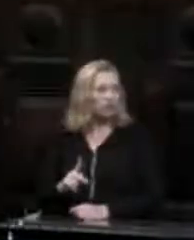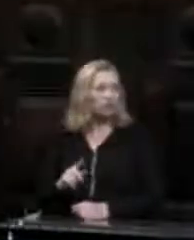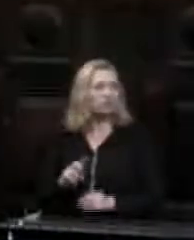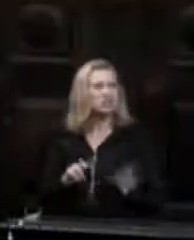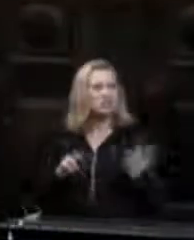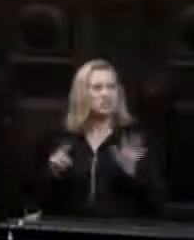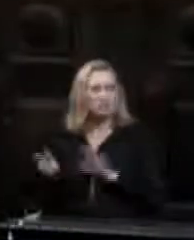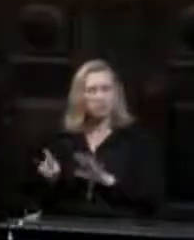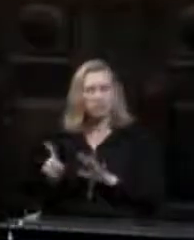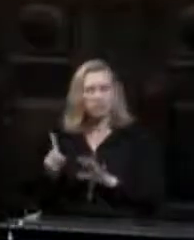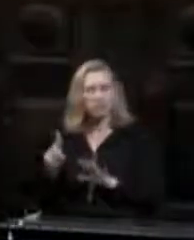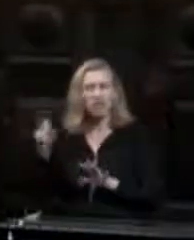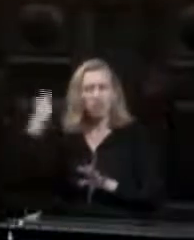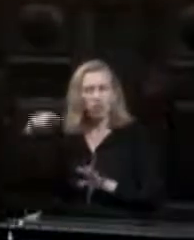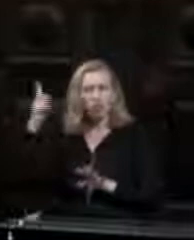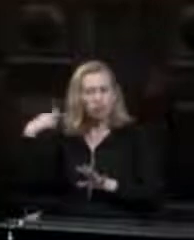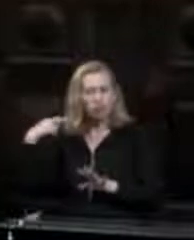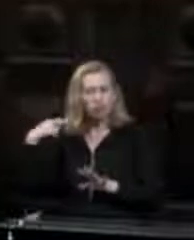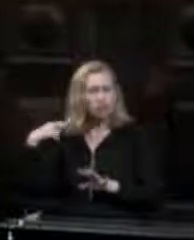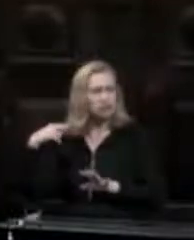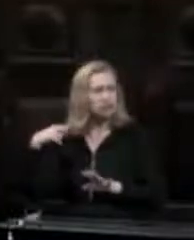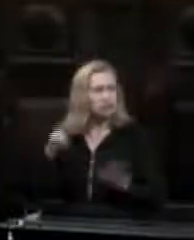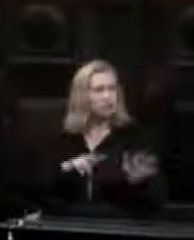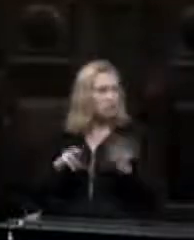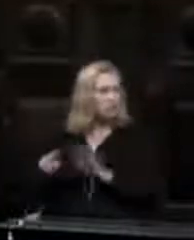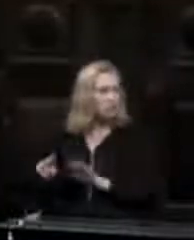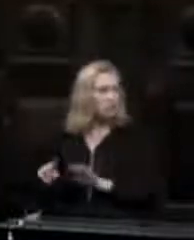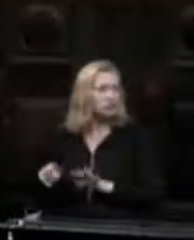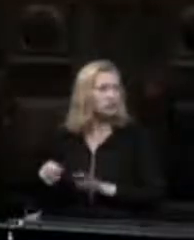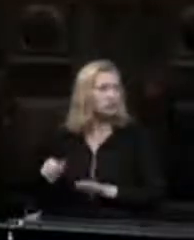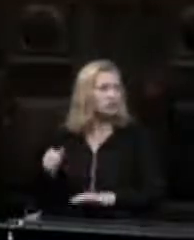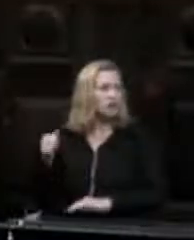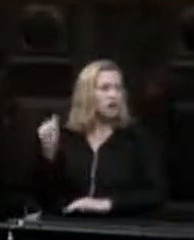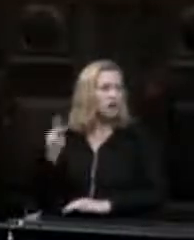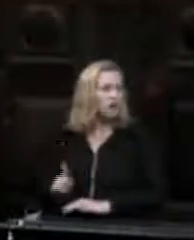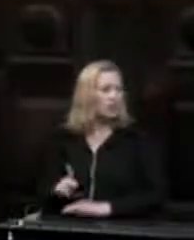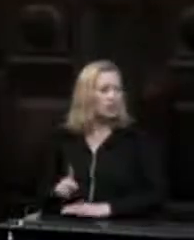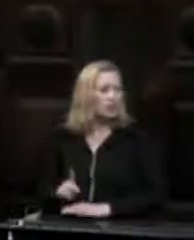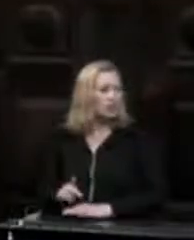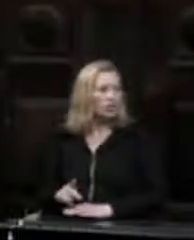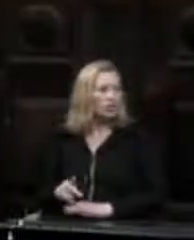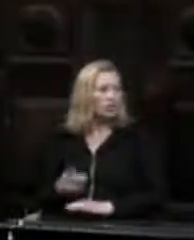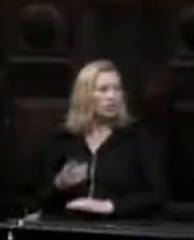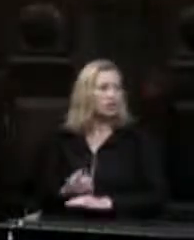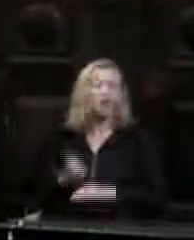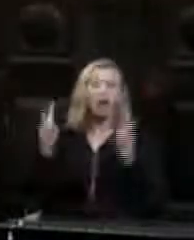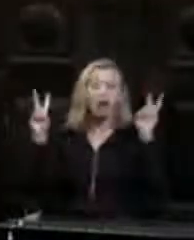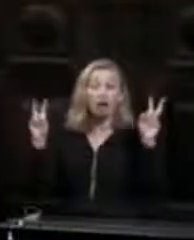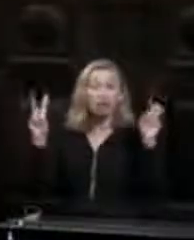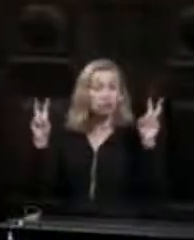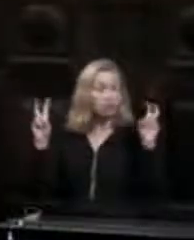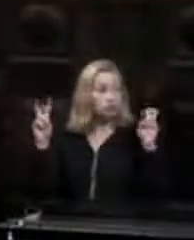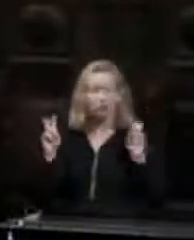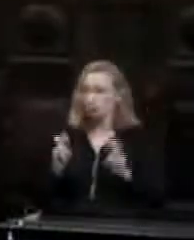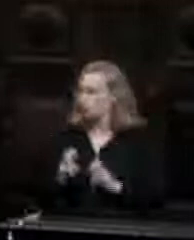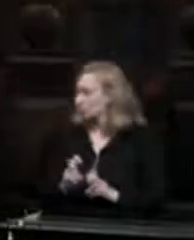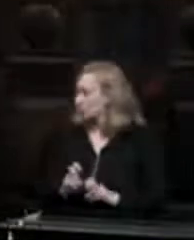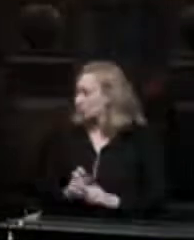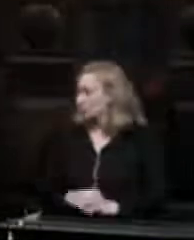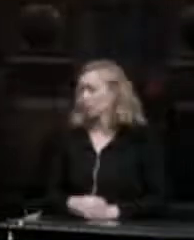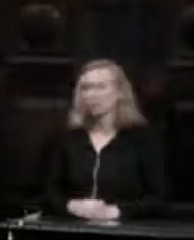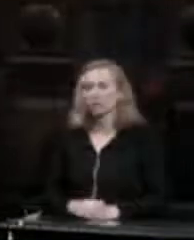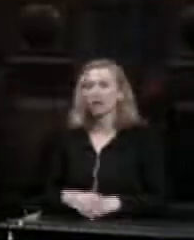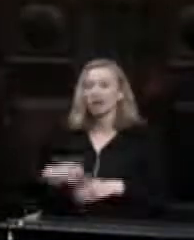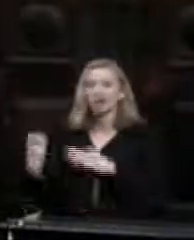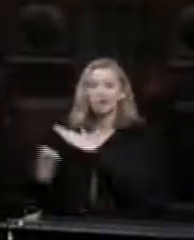anterior, matérias que continuam dando benesses às cegas para